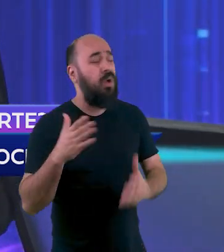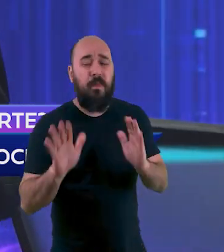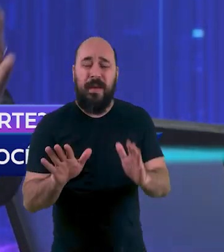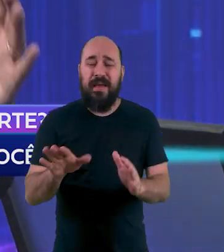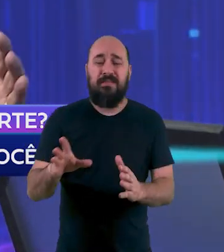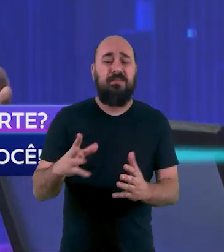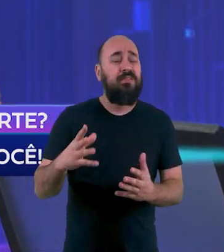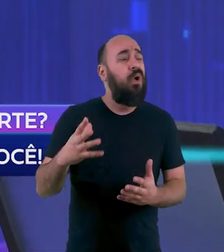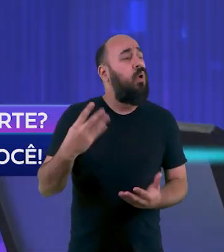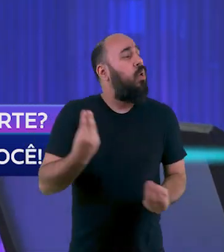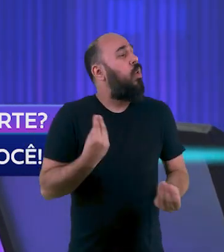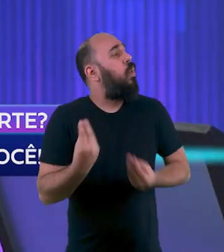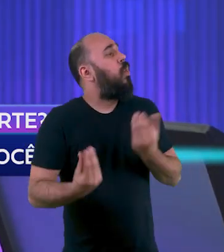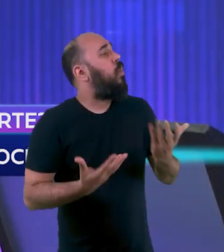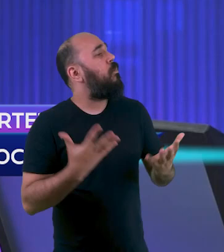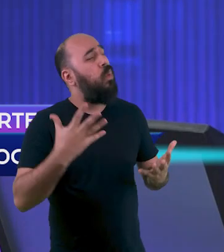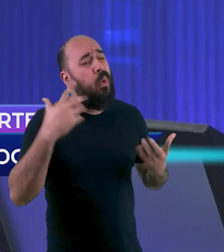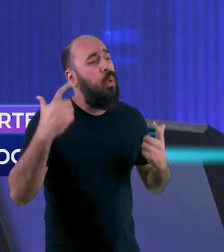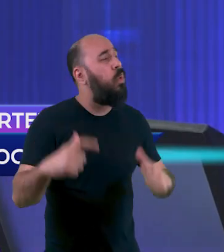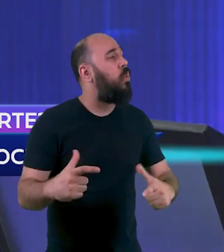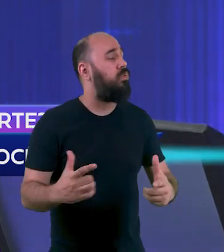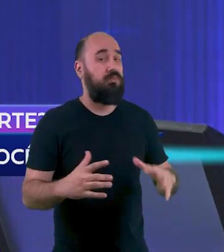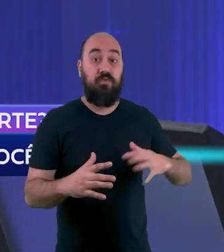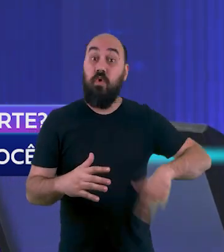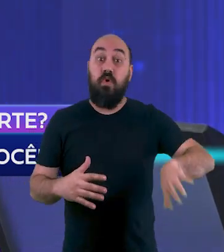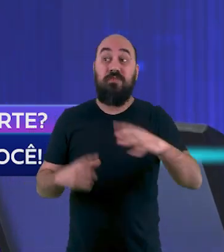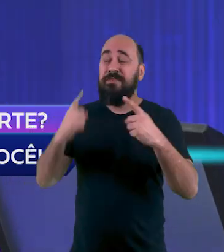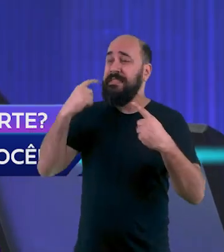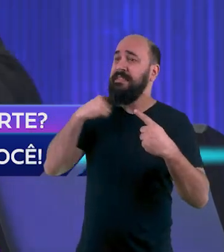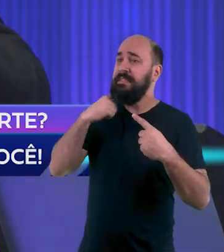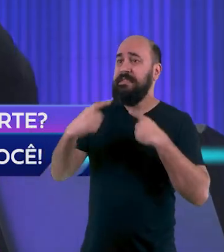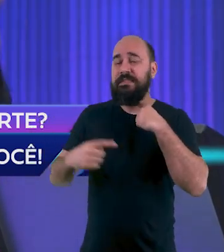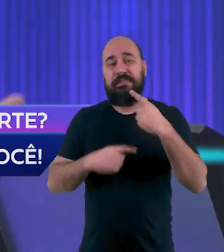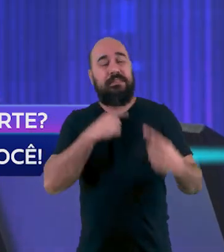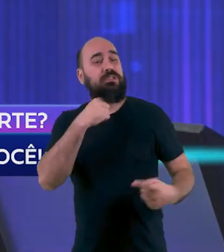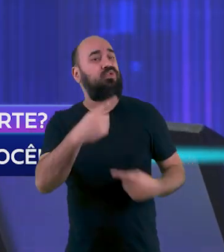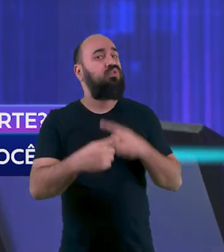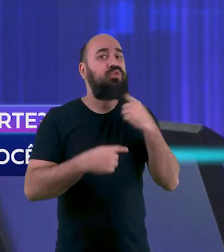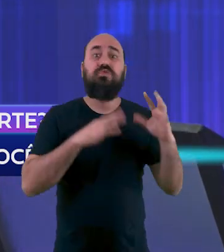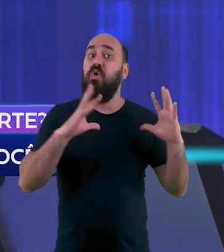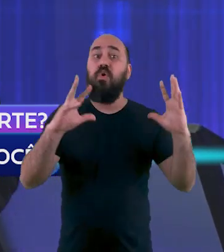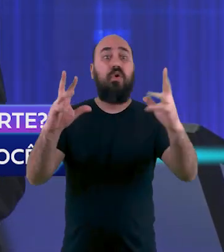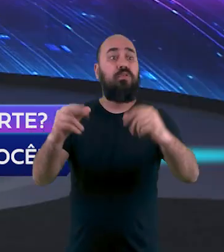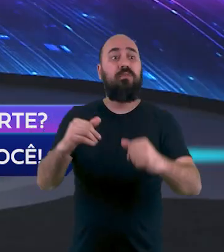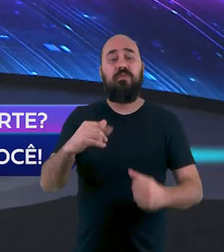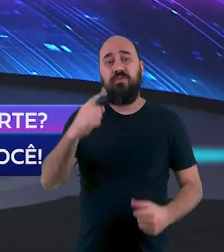Todos nos questionamos quando o assunto é sobre a morte. Há algo depois?